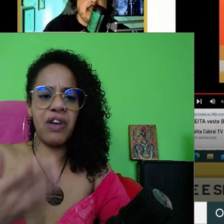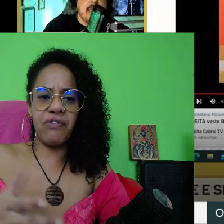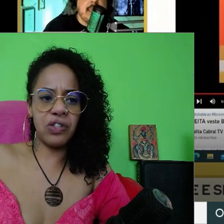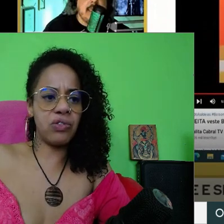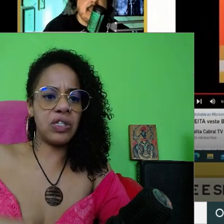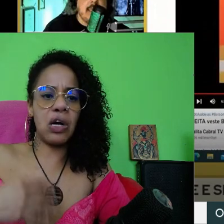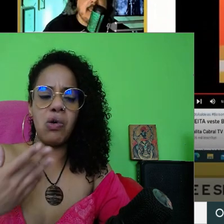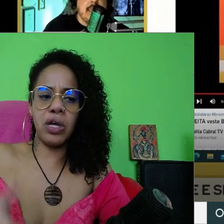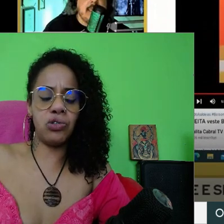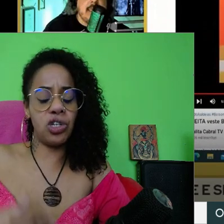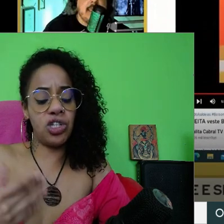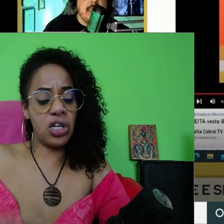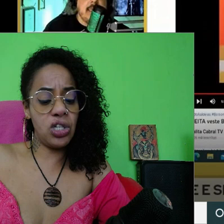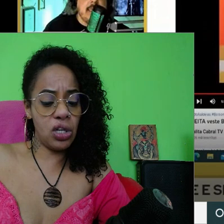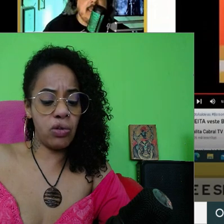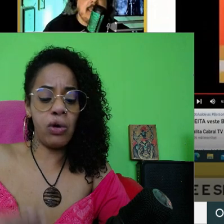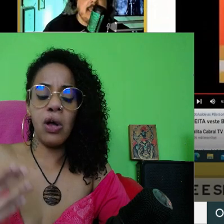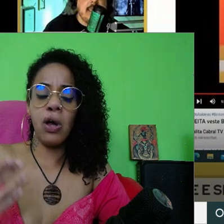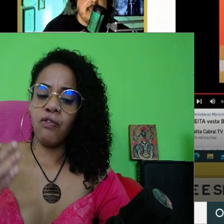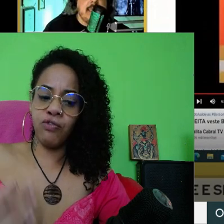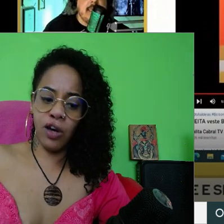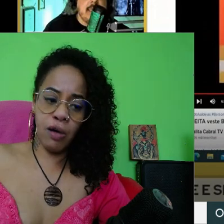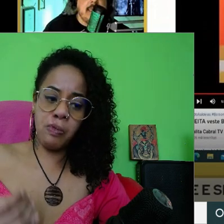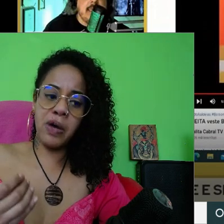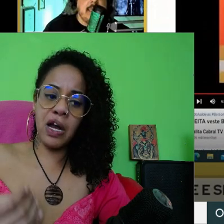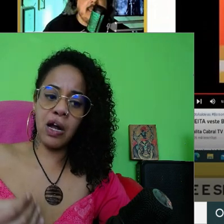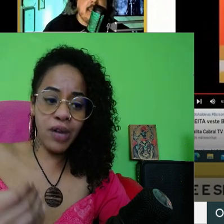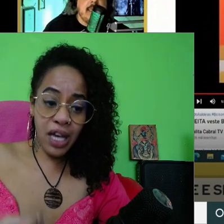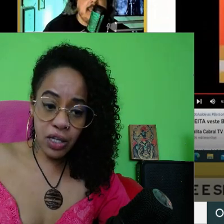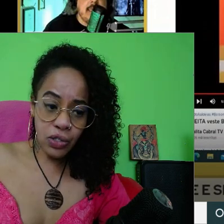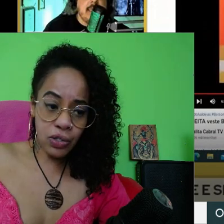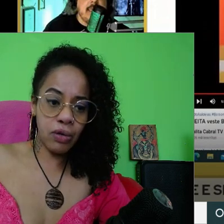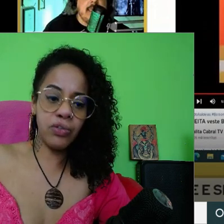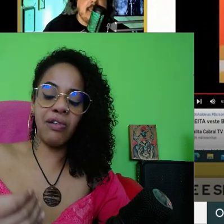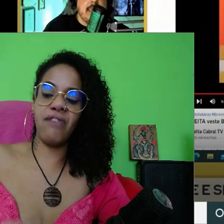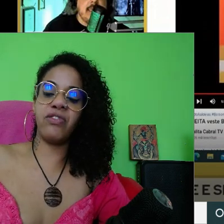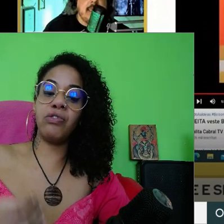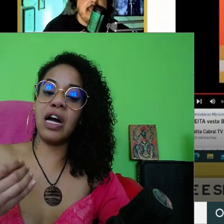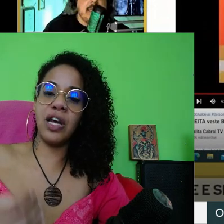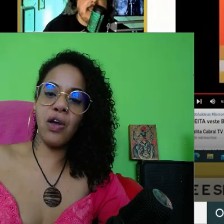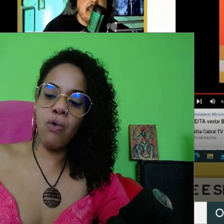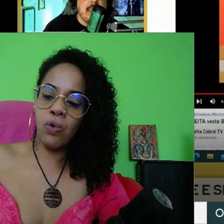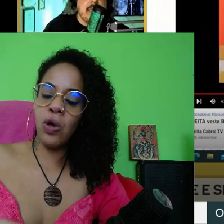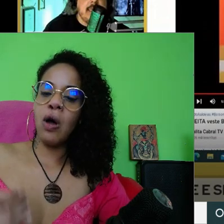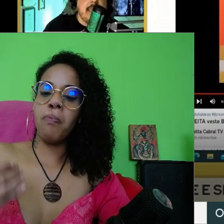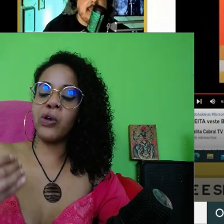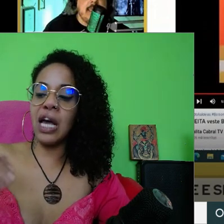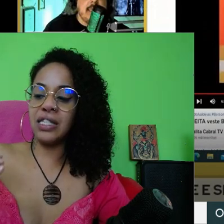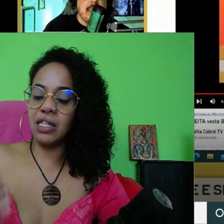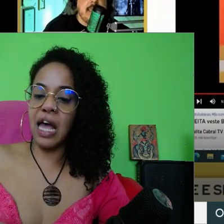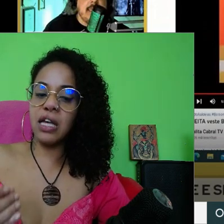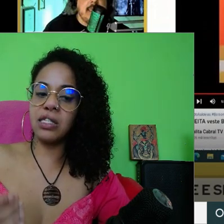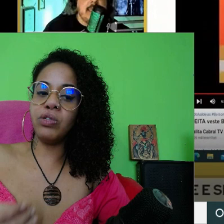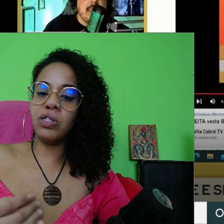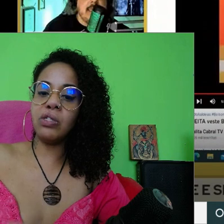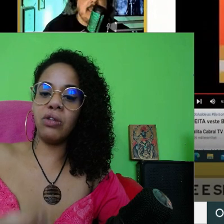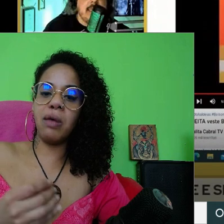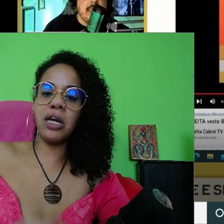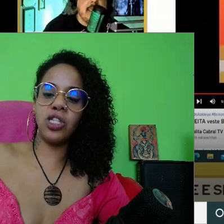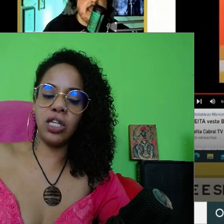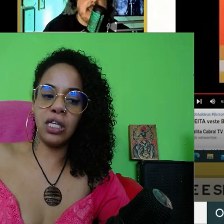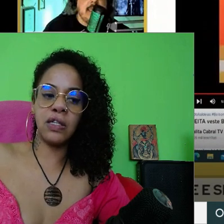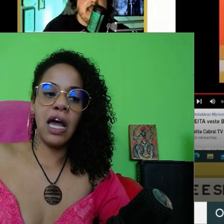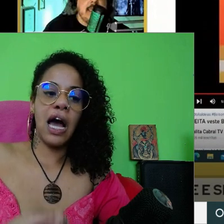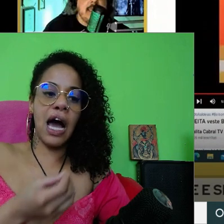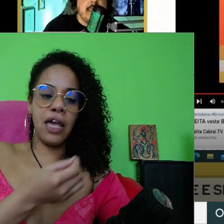quer ficar fazendo essa coisa eu já tinha dito Vamos parar com isso não leva a lugar nenhum porque as ideias não estão